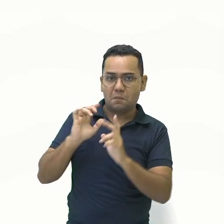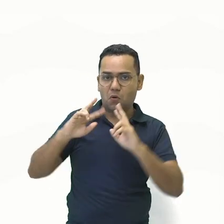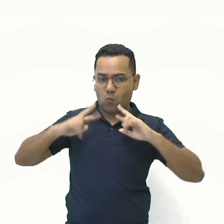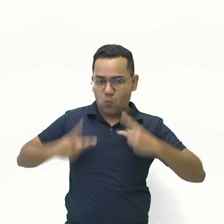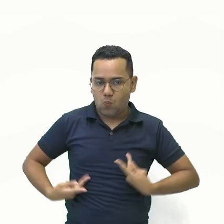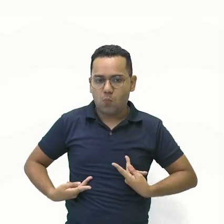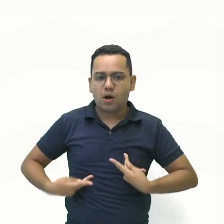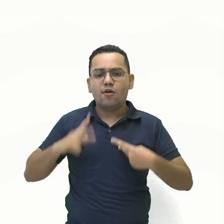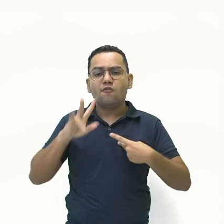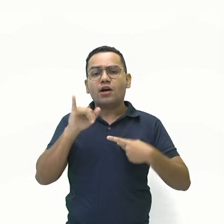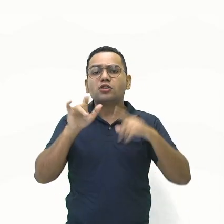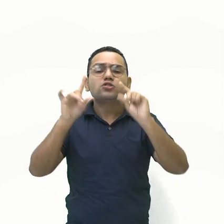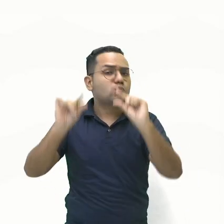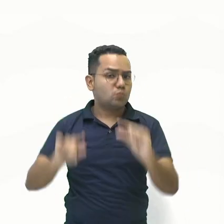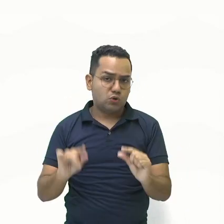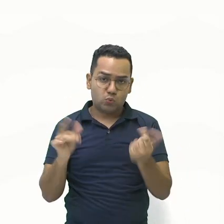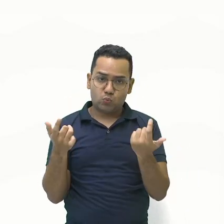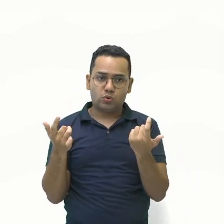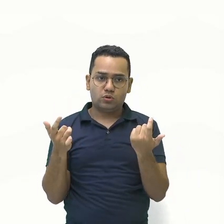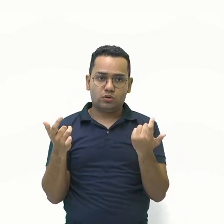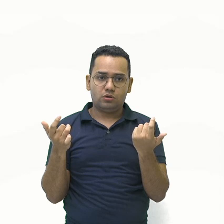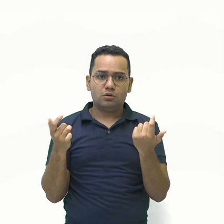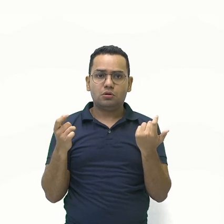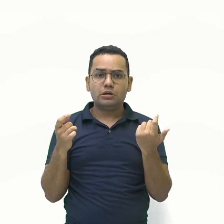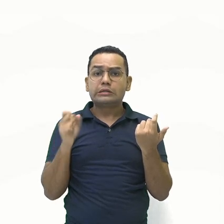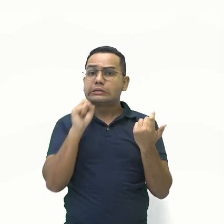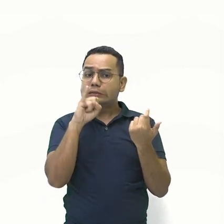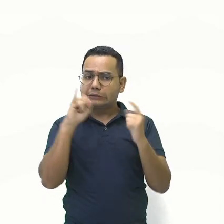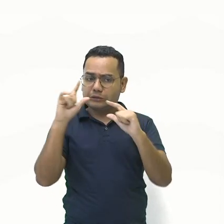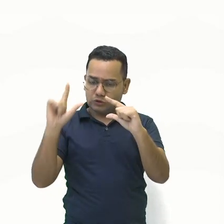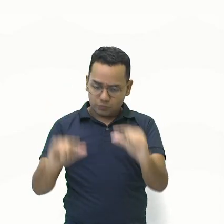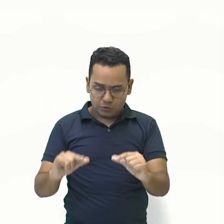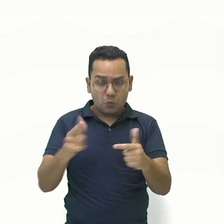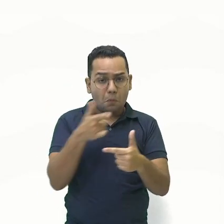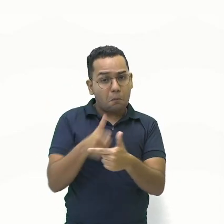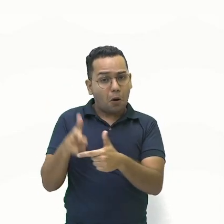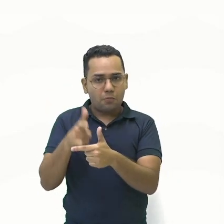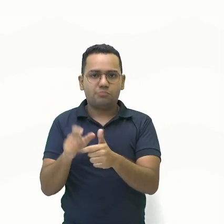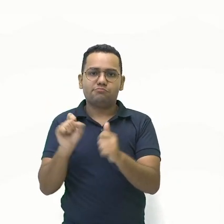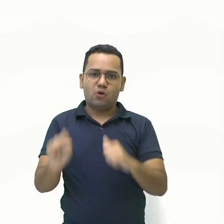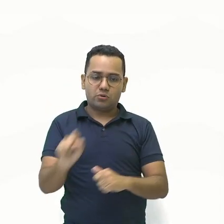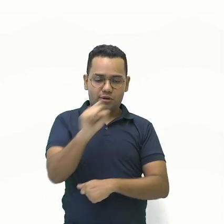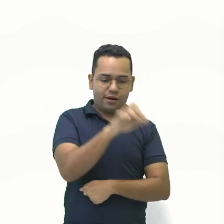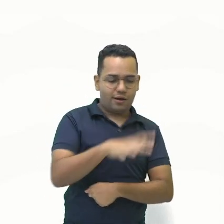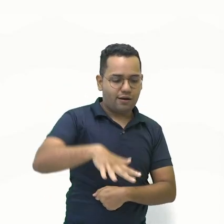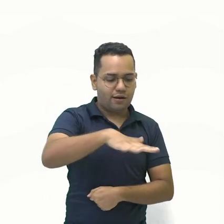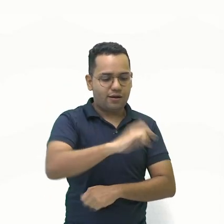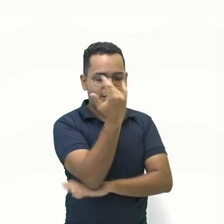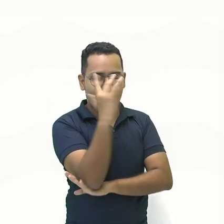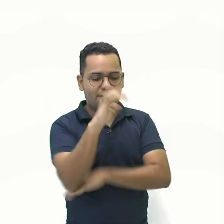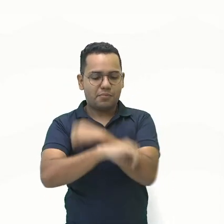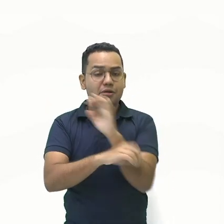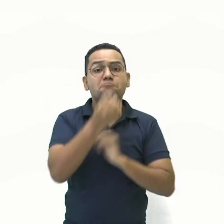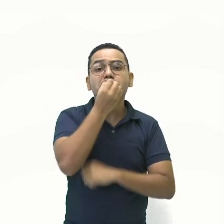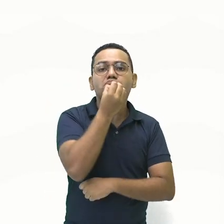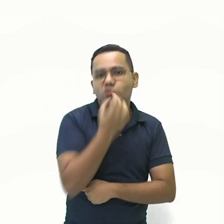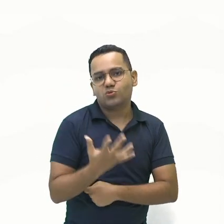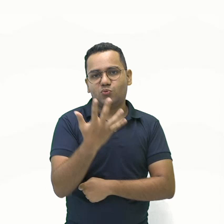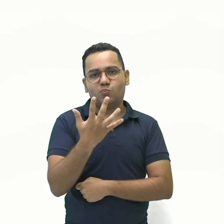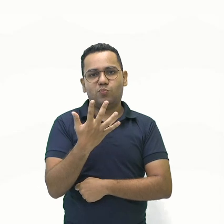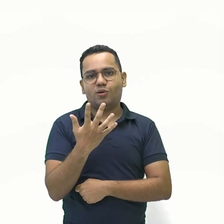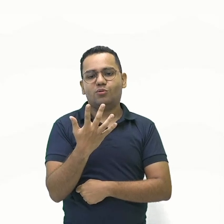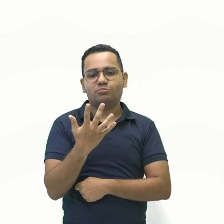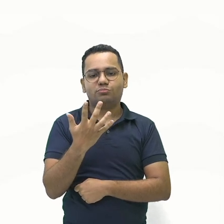para o meio ambiente, a gente também consegue melhorar a qualidade do meio ambiente, melhorar também as condições